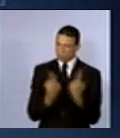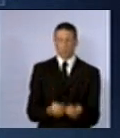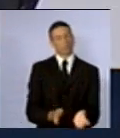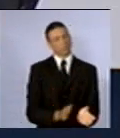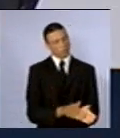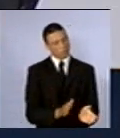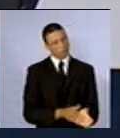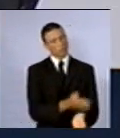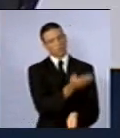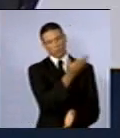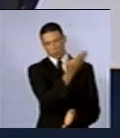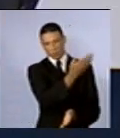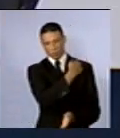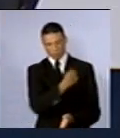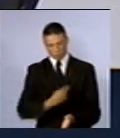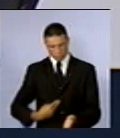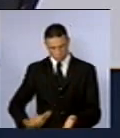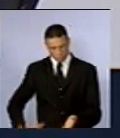ministro,